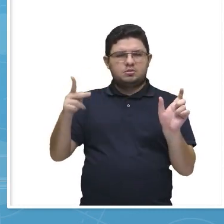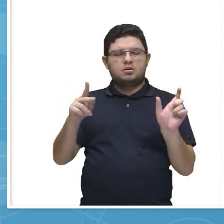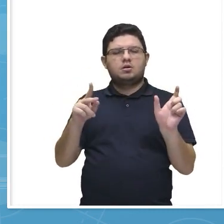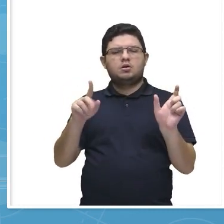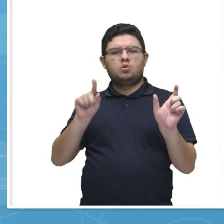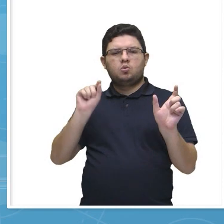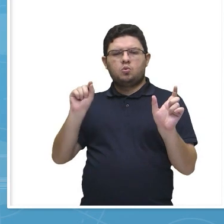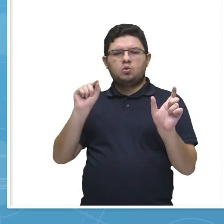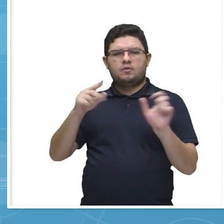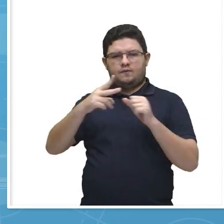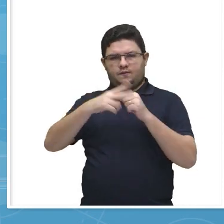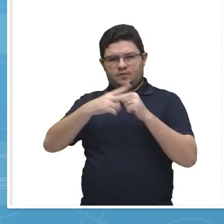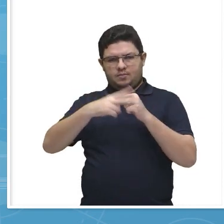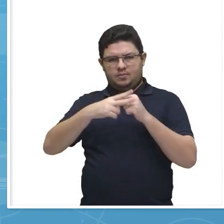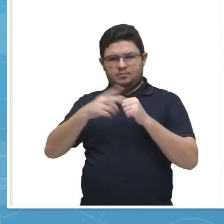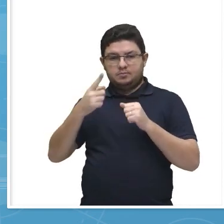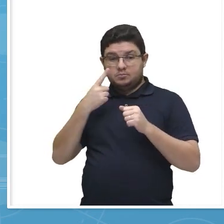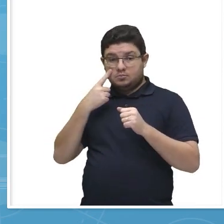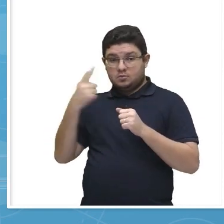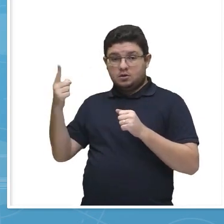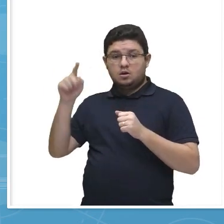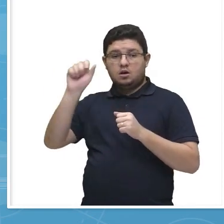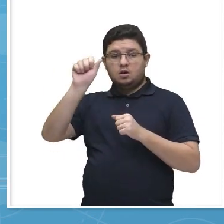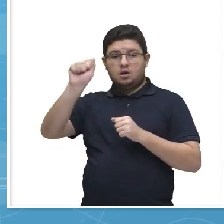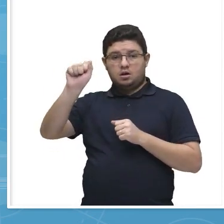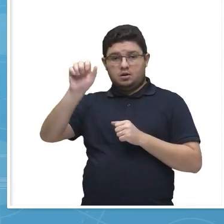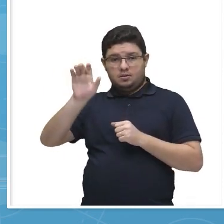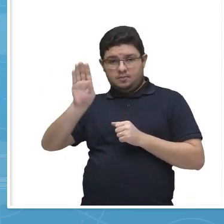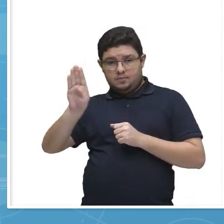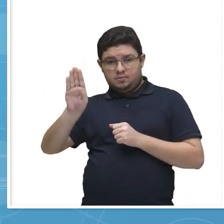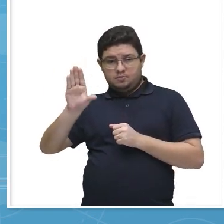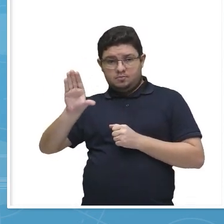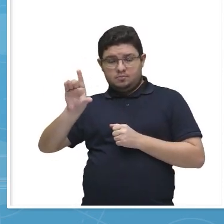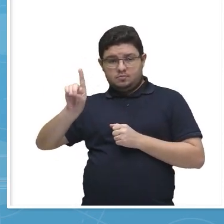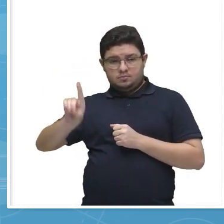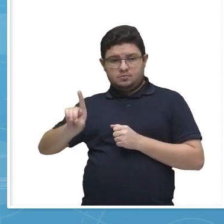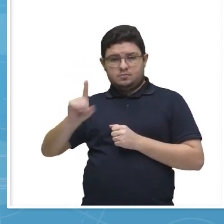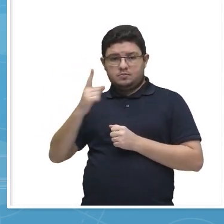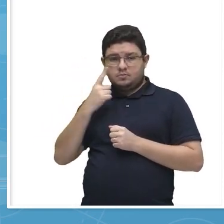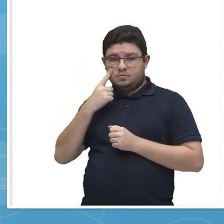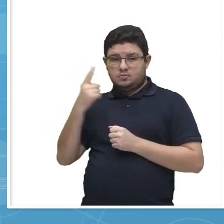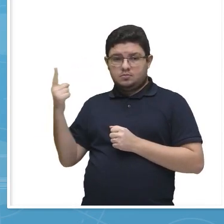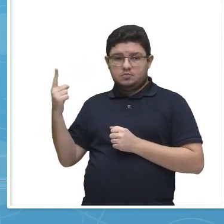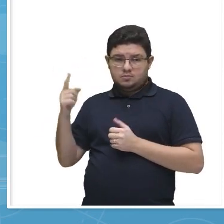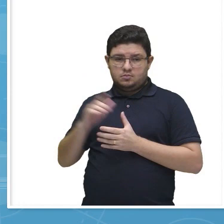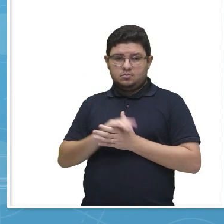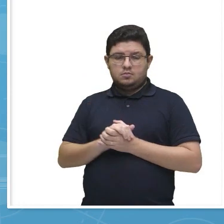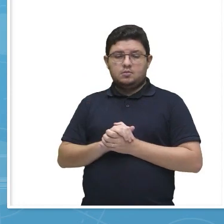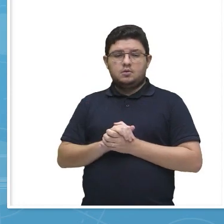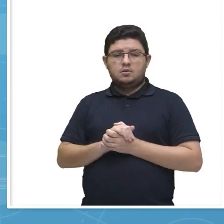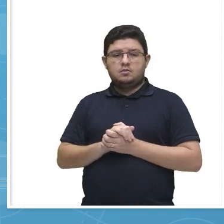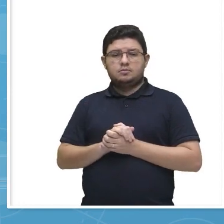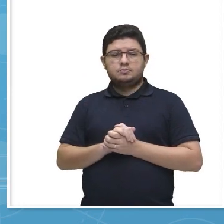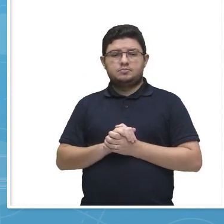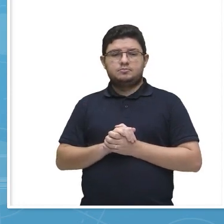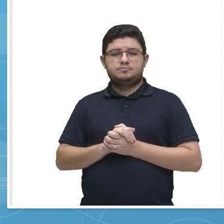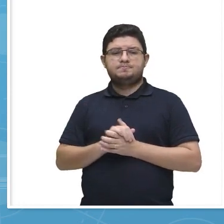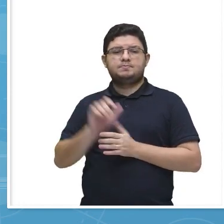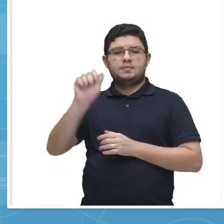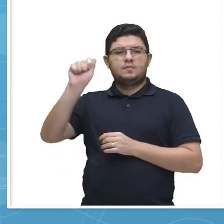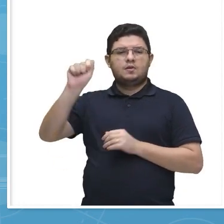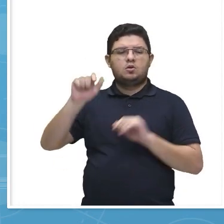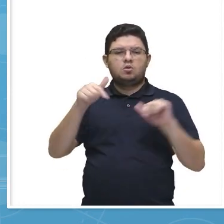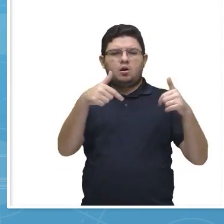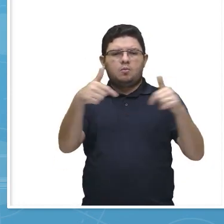de proteção, certo? Predicado, cadê? Use equipamentos de proteção. Eu só